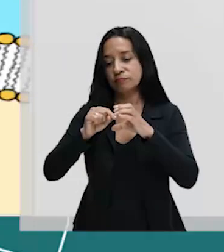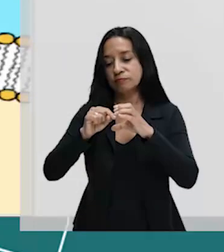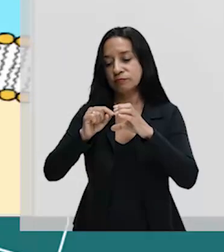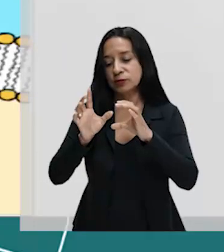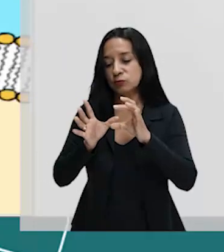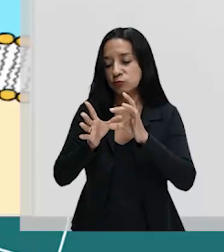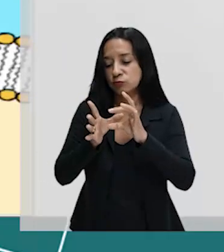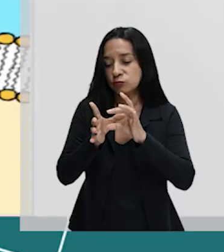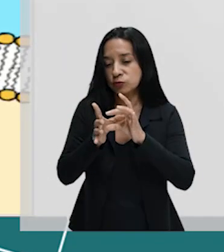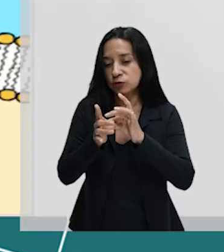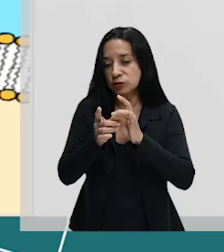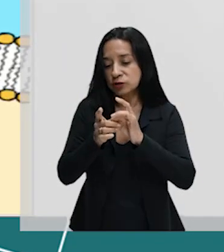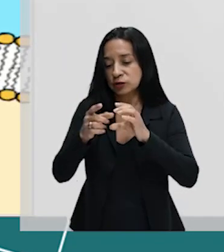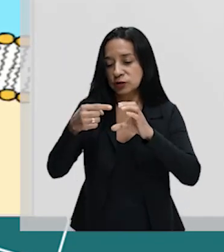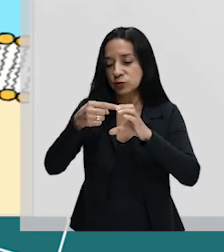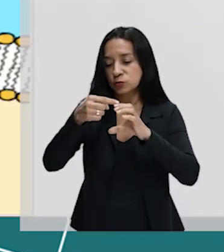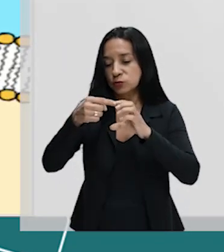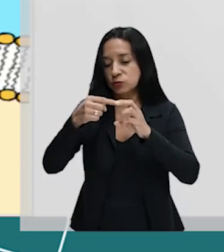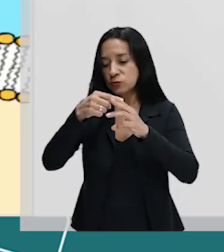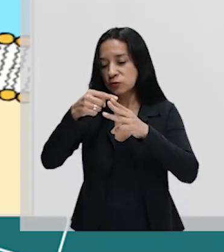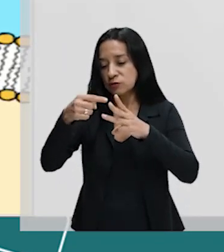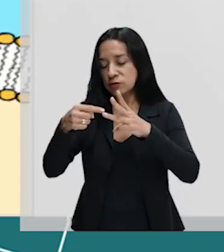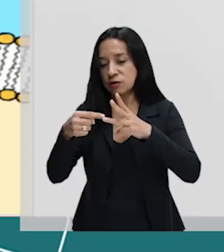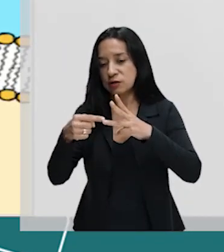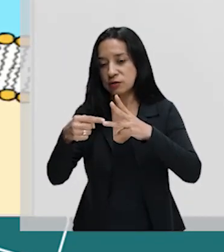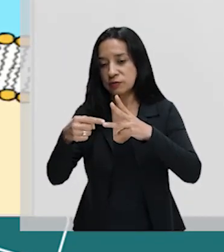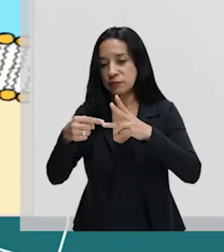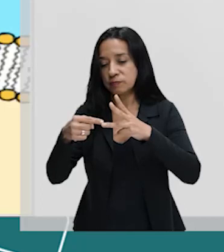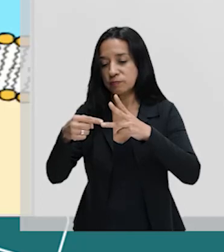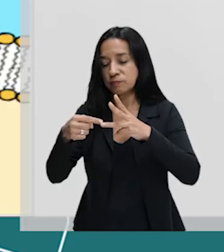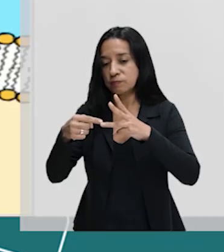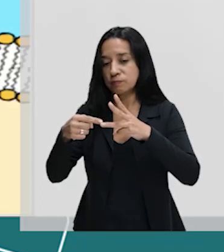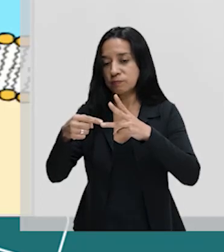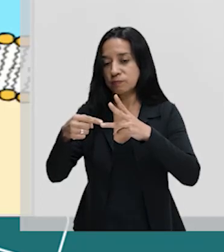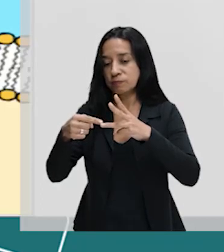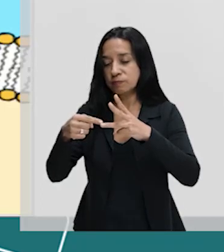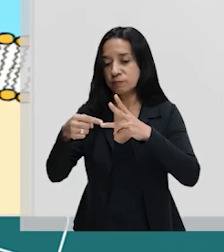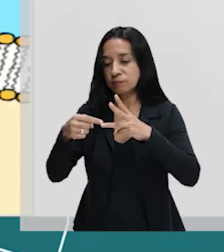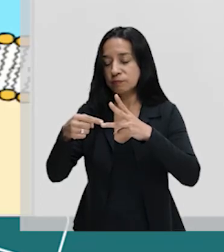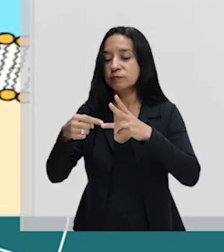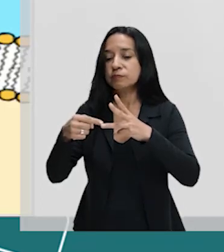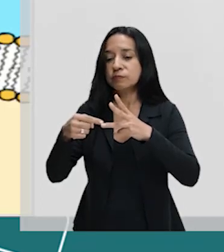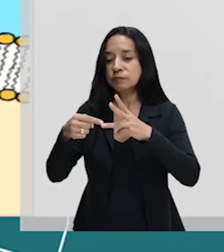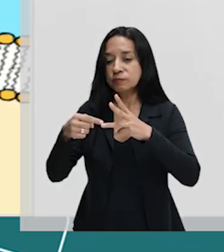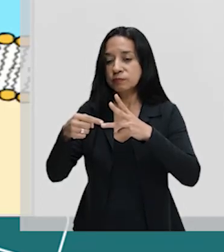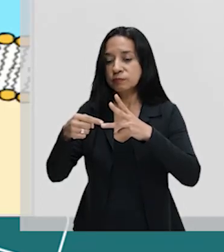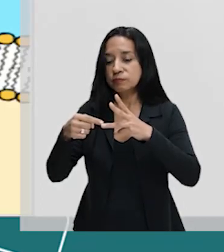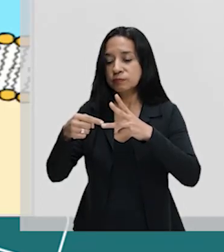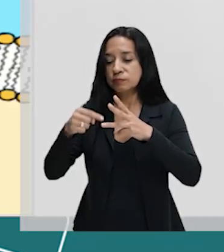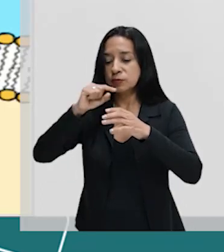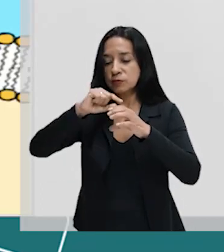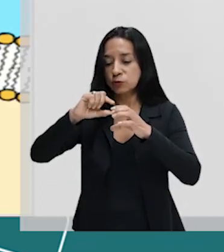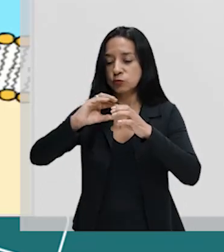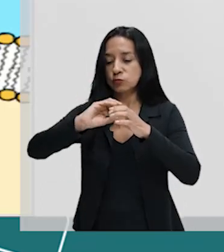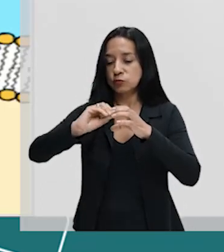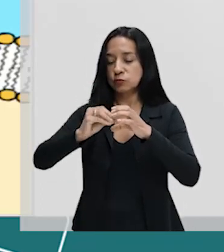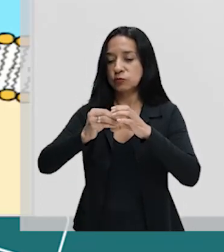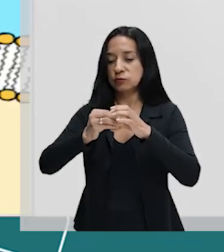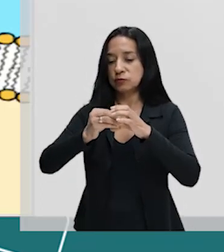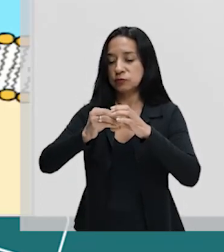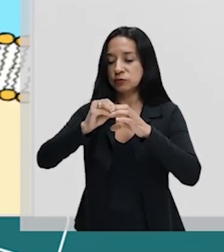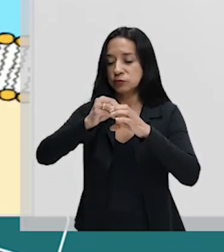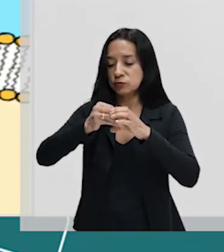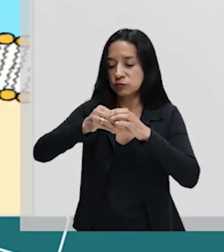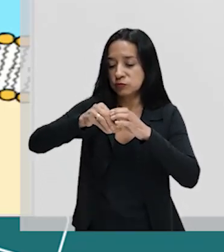ligar com 3 sódios. Ela se liga com 3 sódios. E ela vai jogar esse sódio